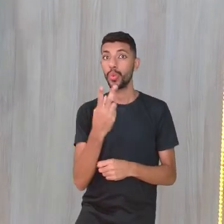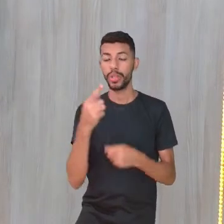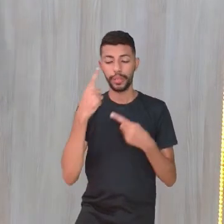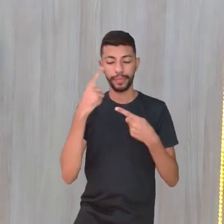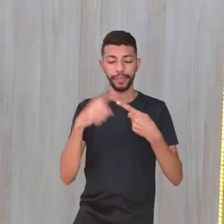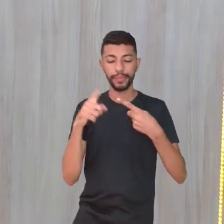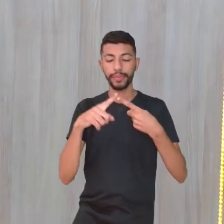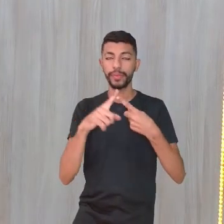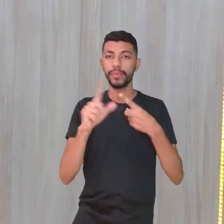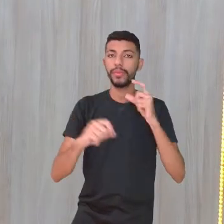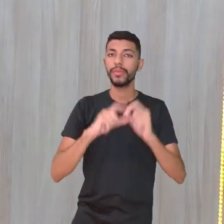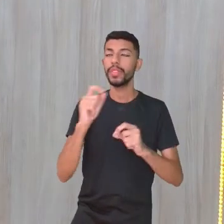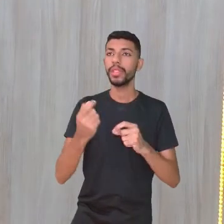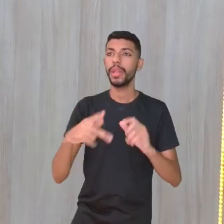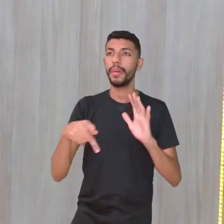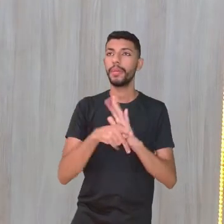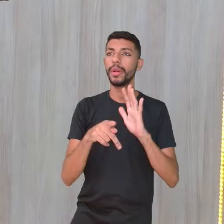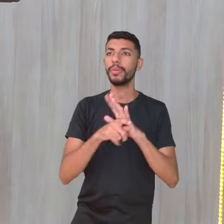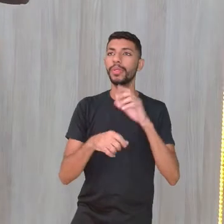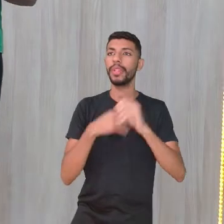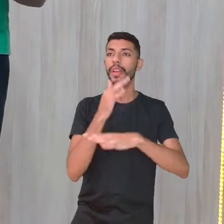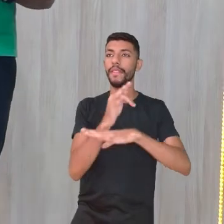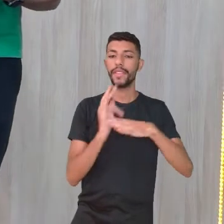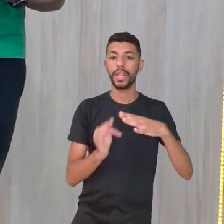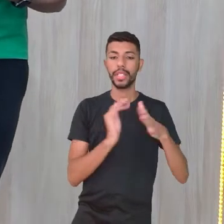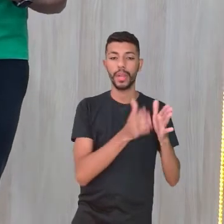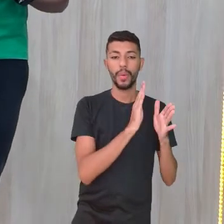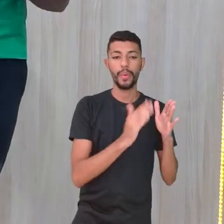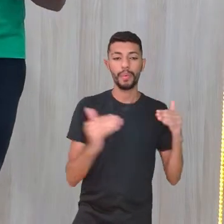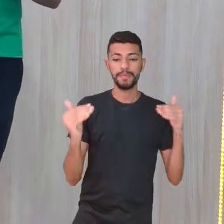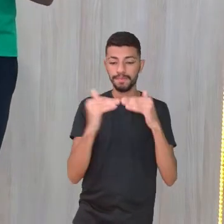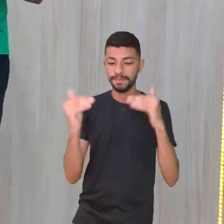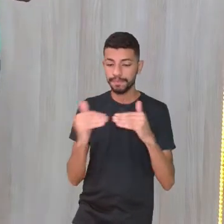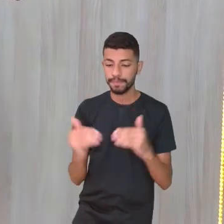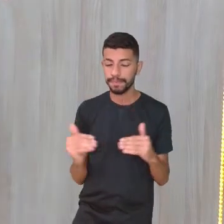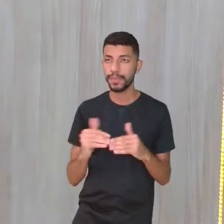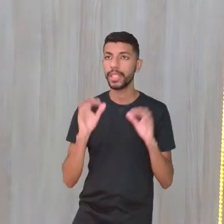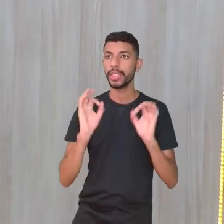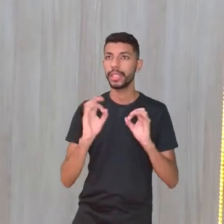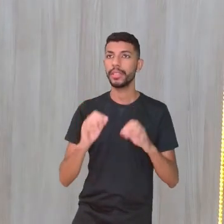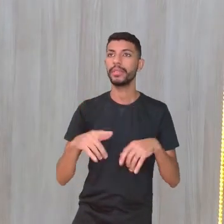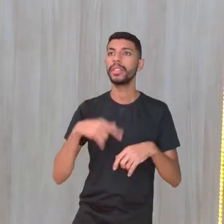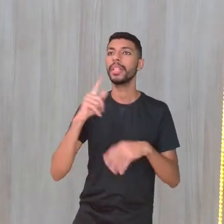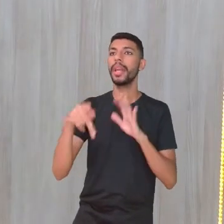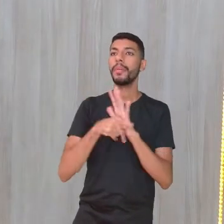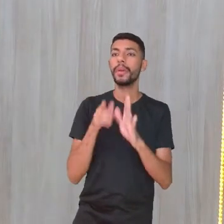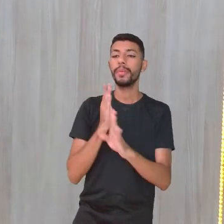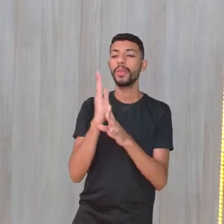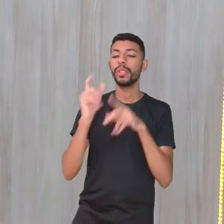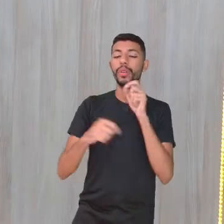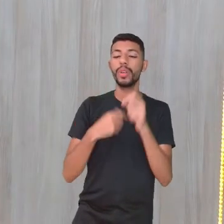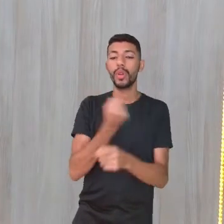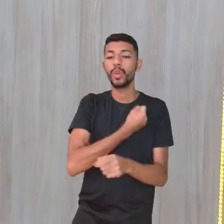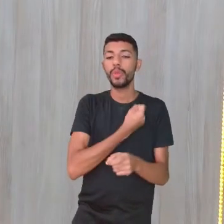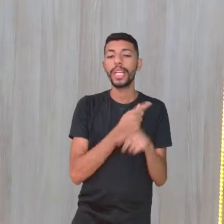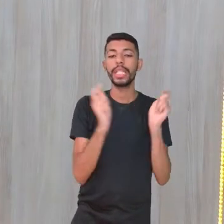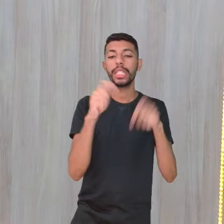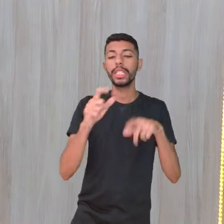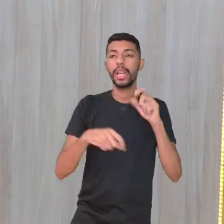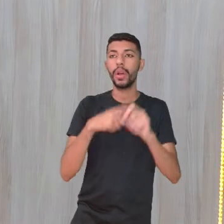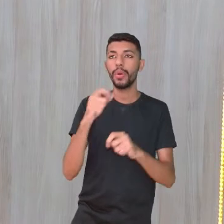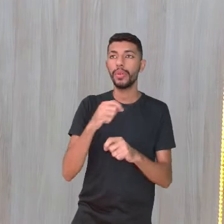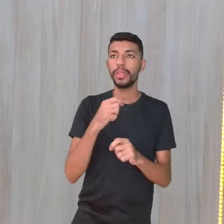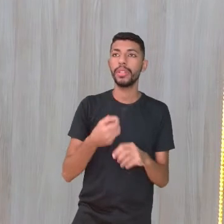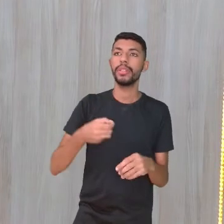da fração equivalente, tá? Que é encontrar aí um número que seja múltiplo dos